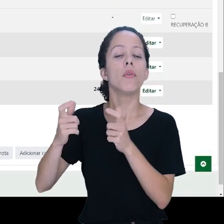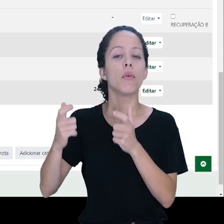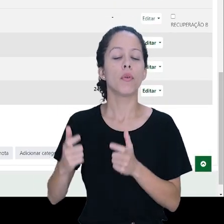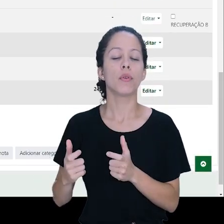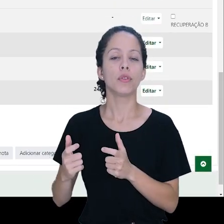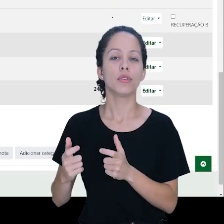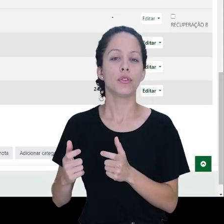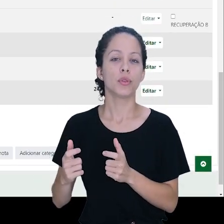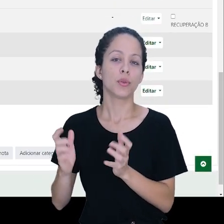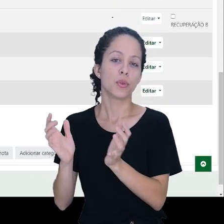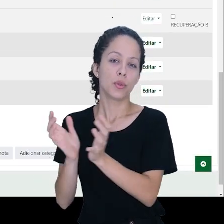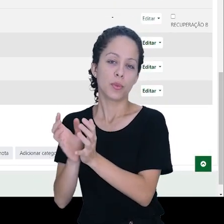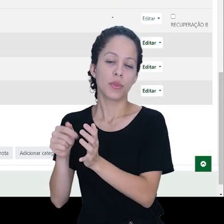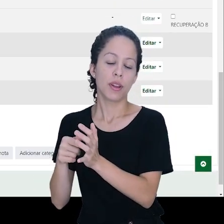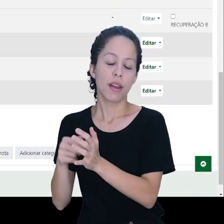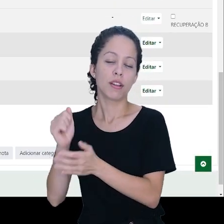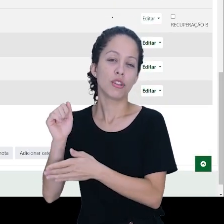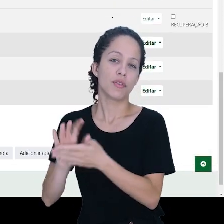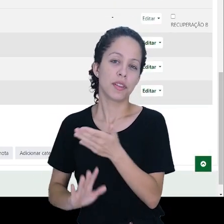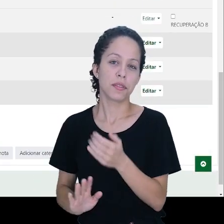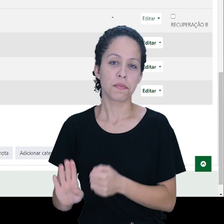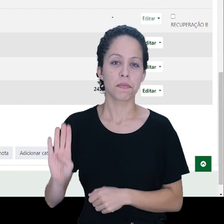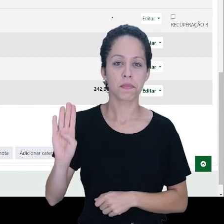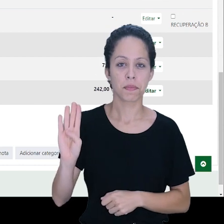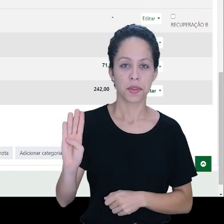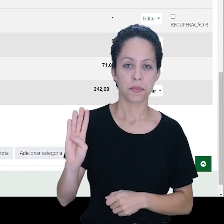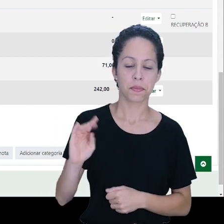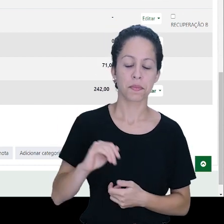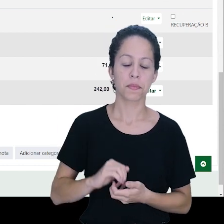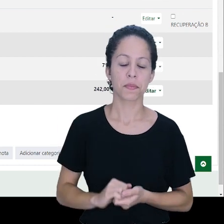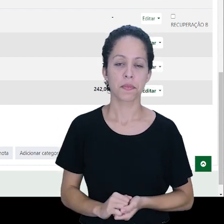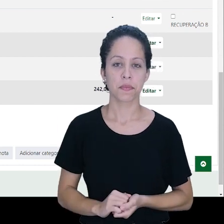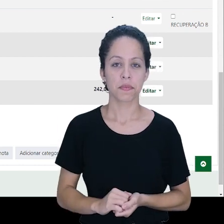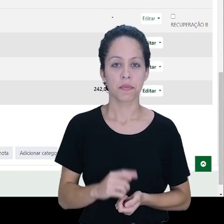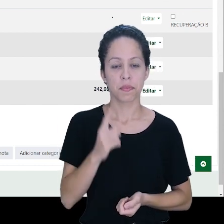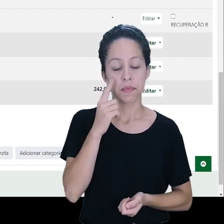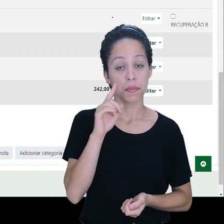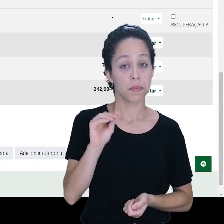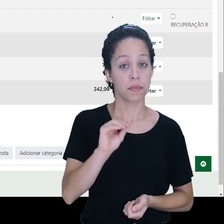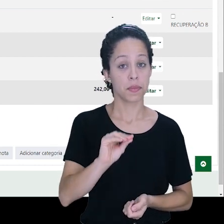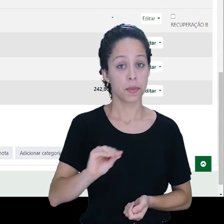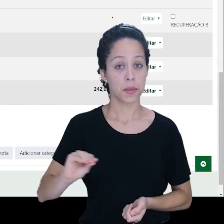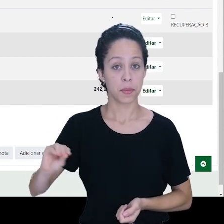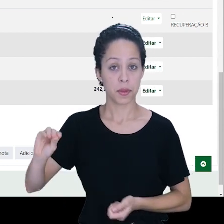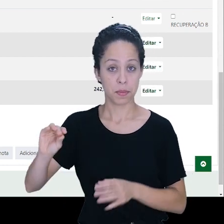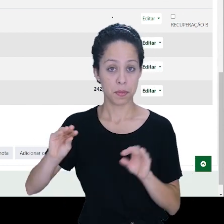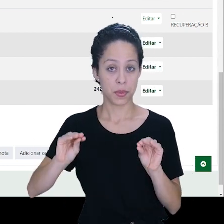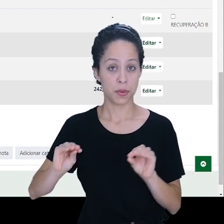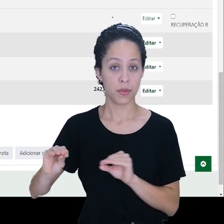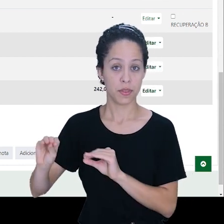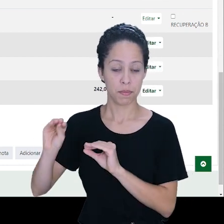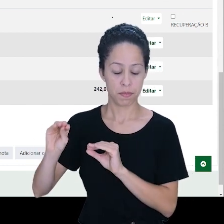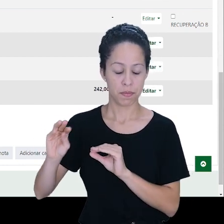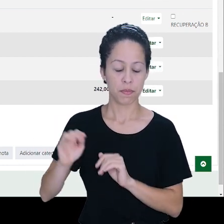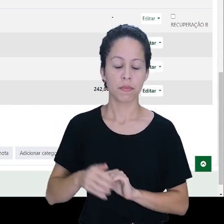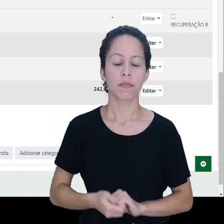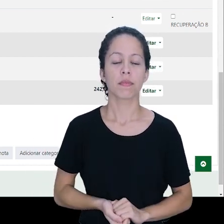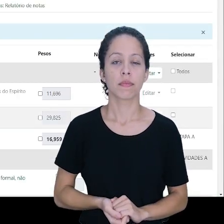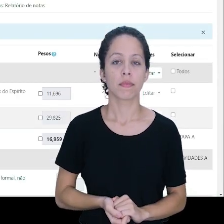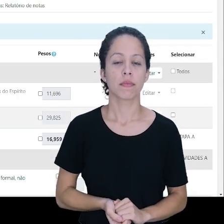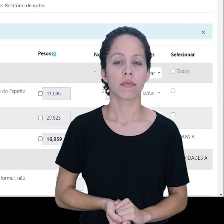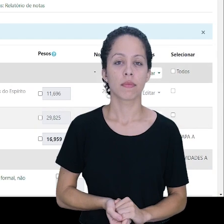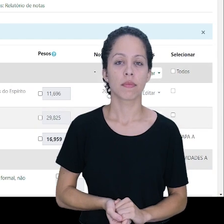de atividades B que foi o que a gente planejou aqui lembra são essas quatro atividades Então vamos ver para dentro de atividades